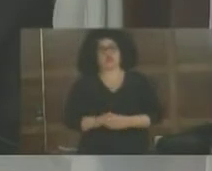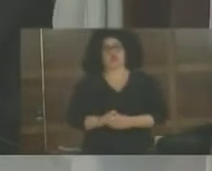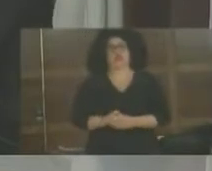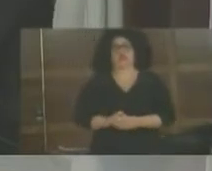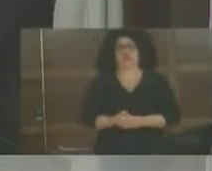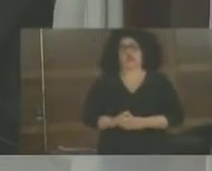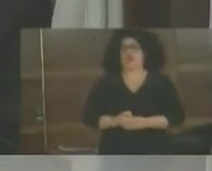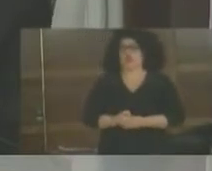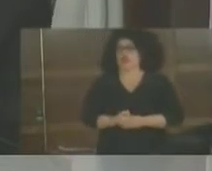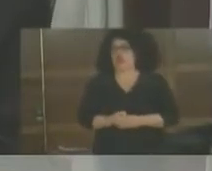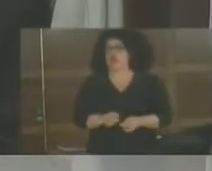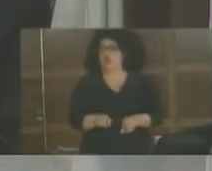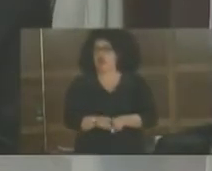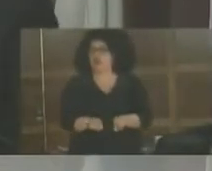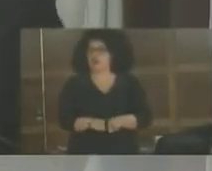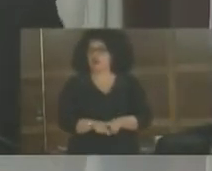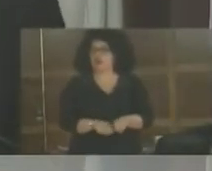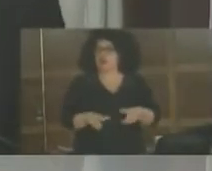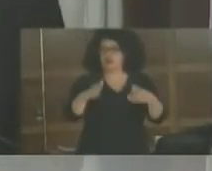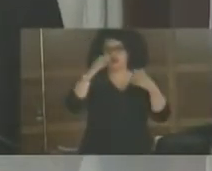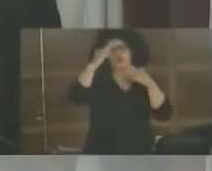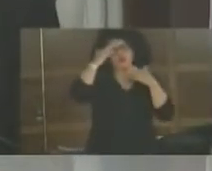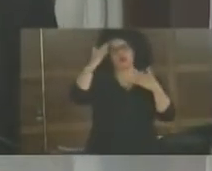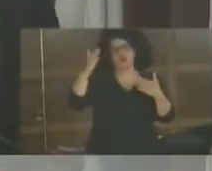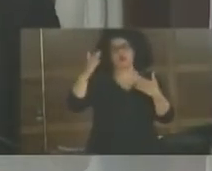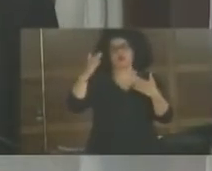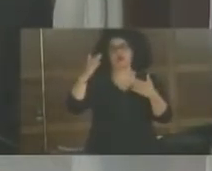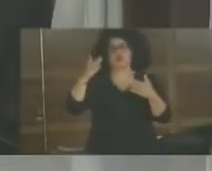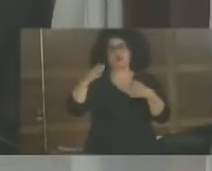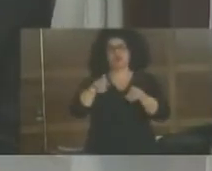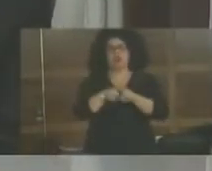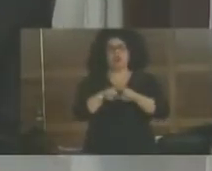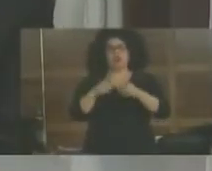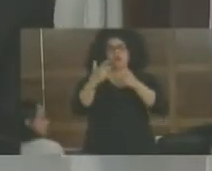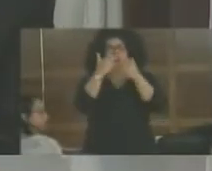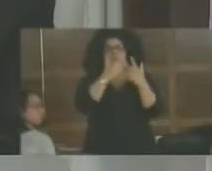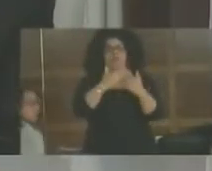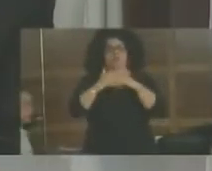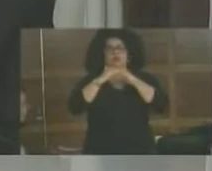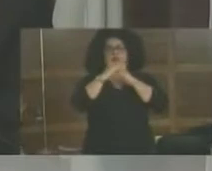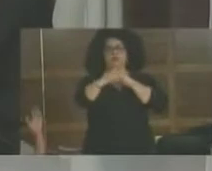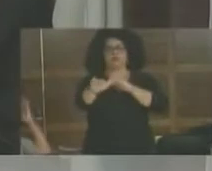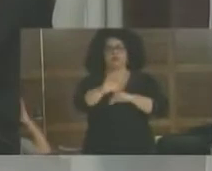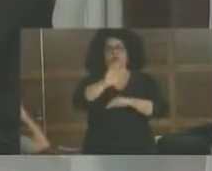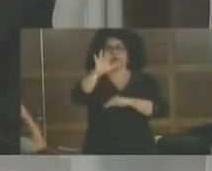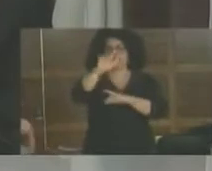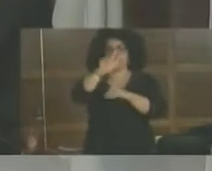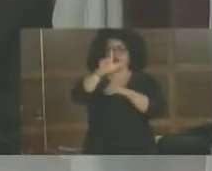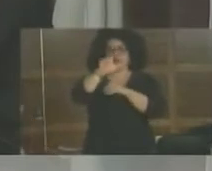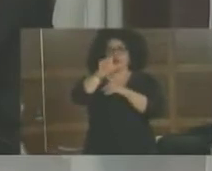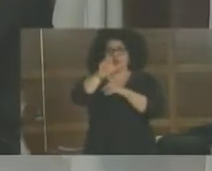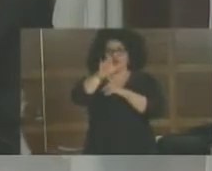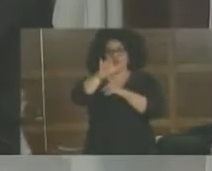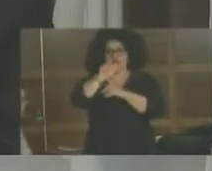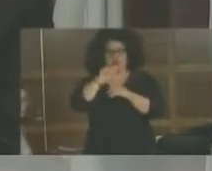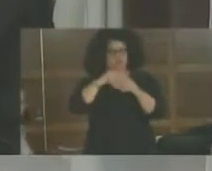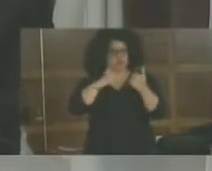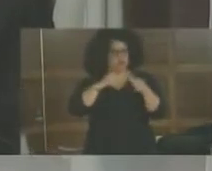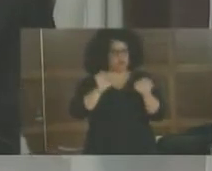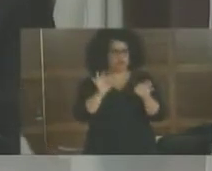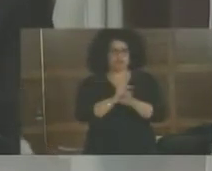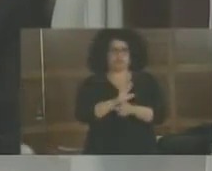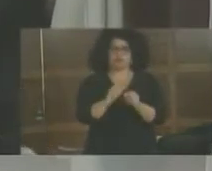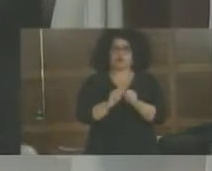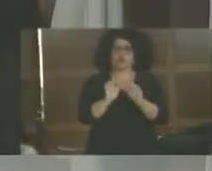aproveitar e agradecer o serviço público também, o recapeamento lá do Morro da Glória 1, o serviço foi feito, é um pedido do